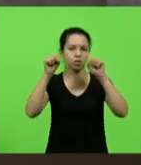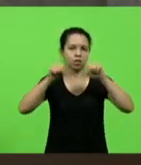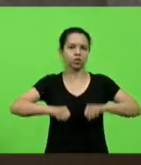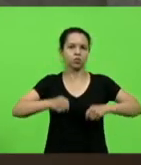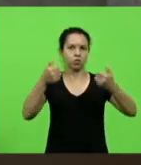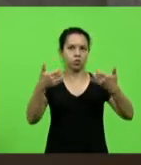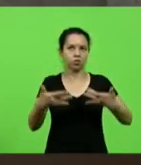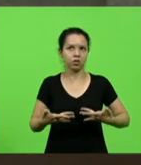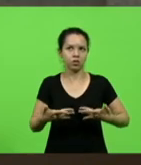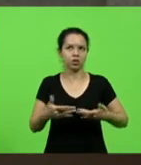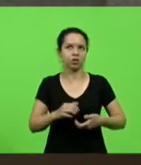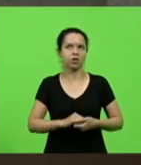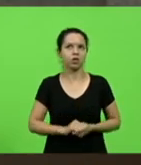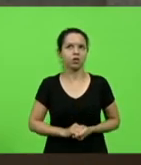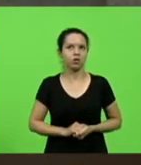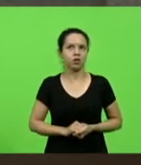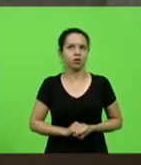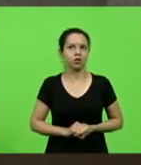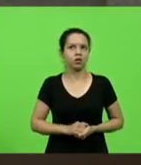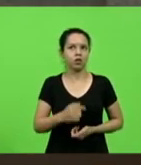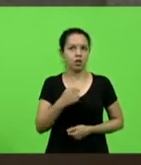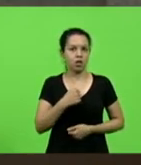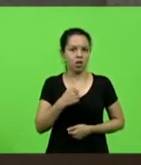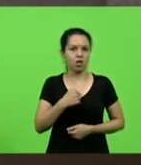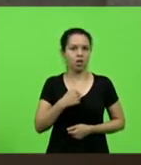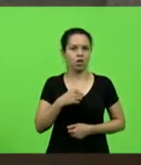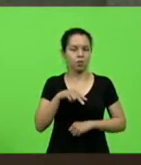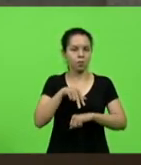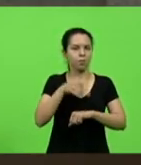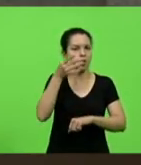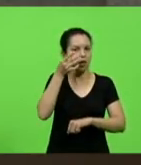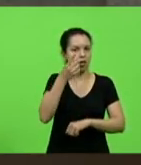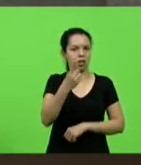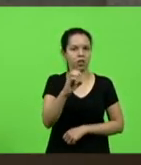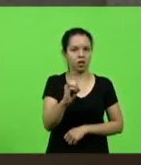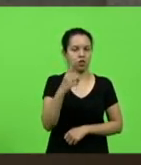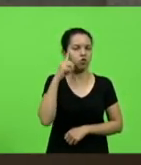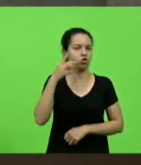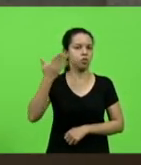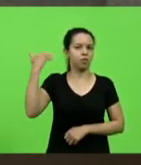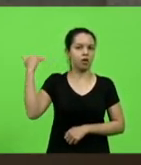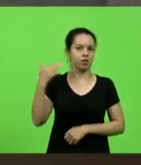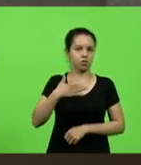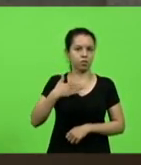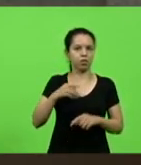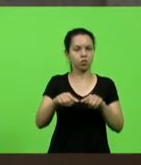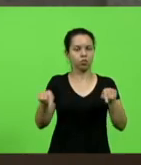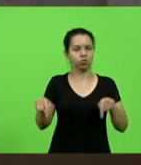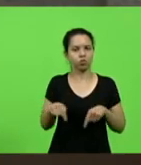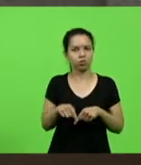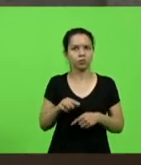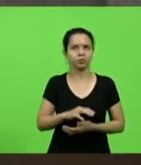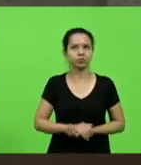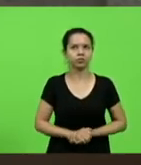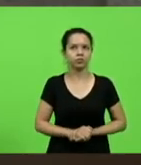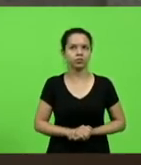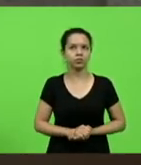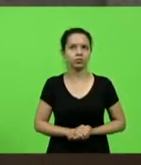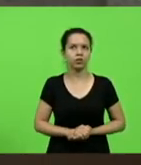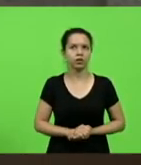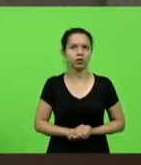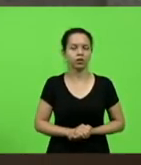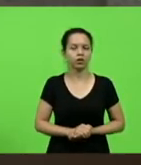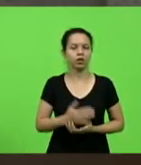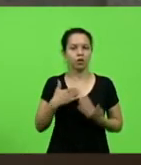dos quais eu pude presenciar há 10 dias atrás no meu escritório. Eu estava perante uma